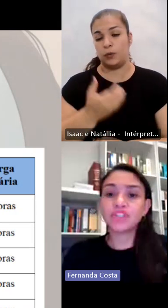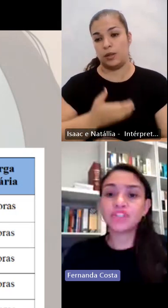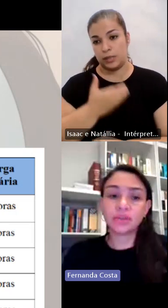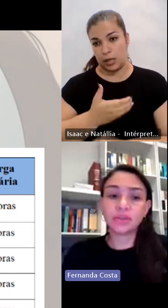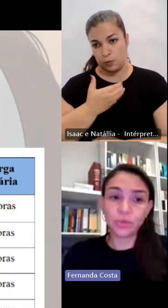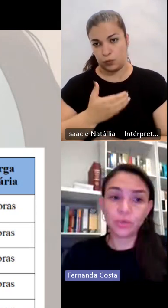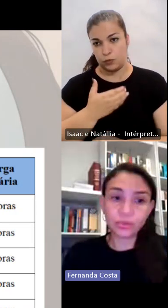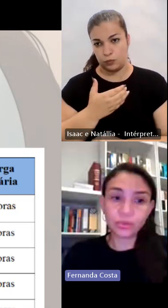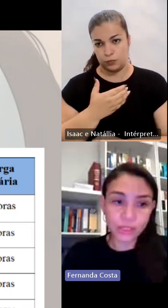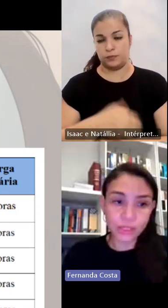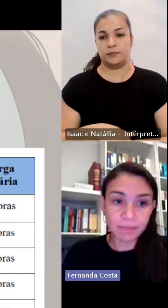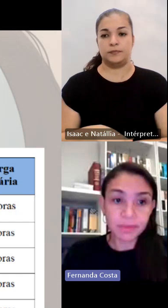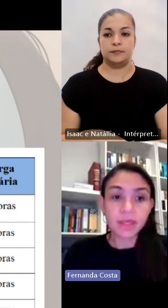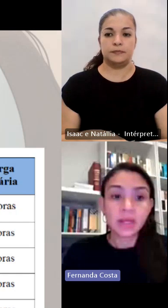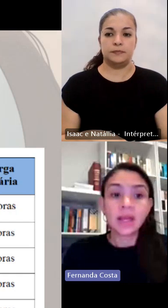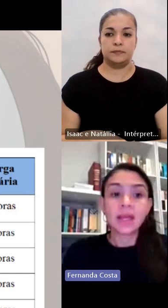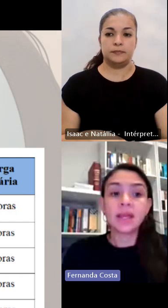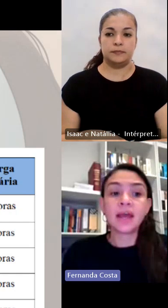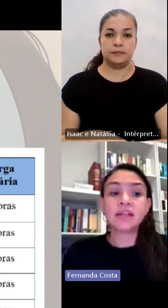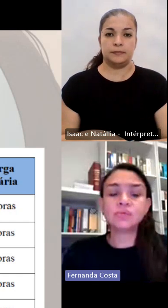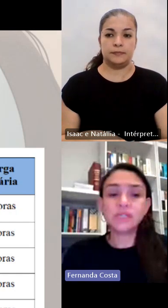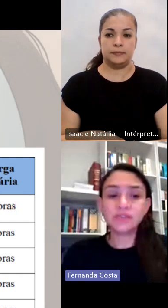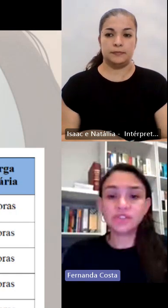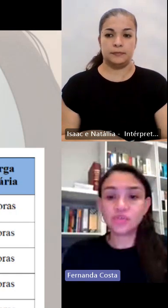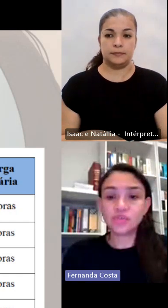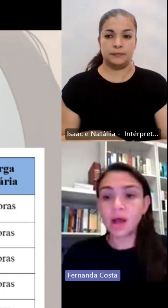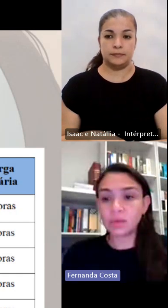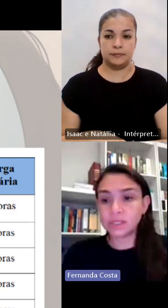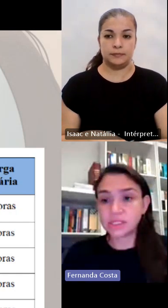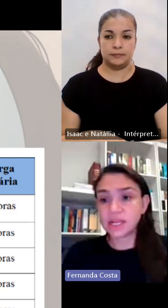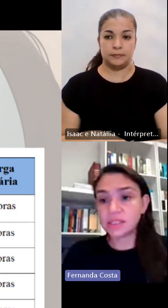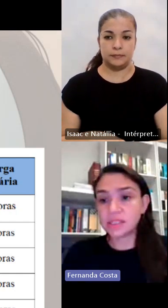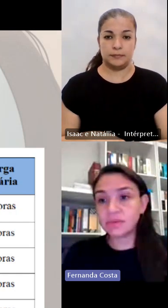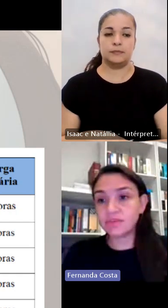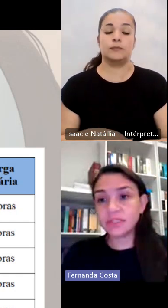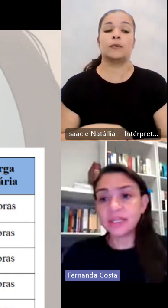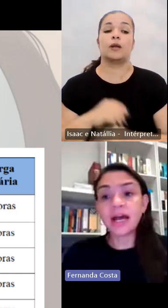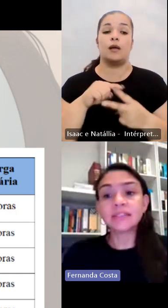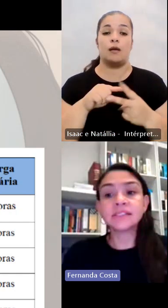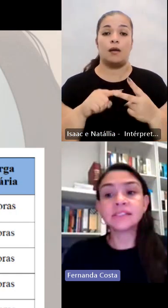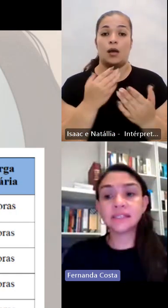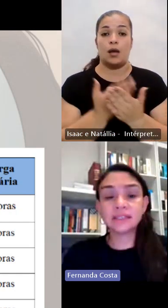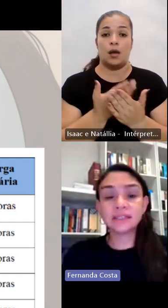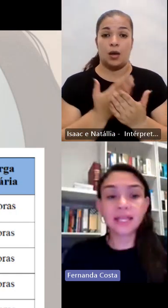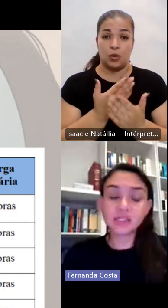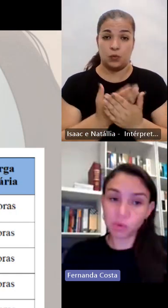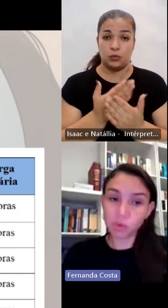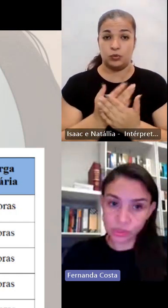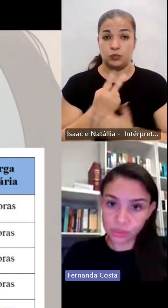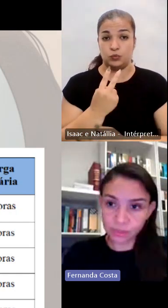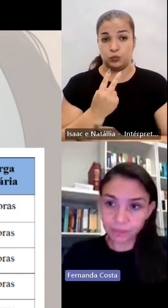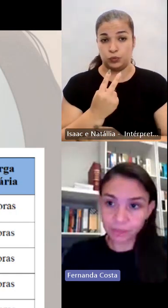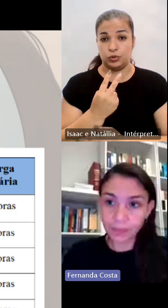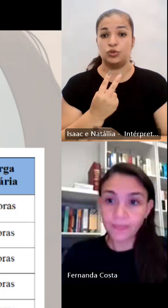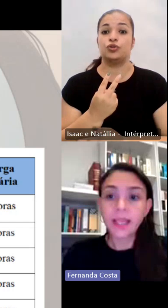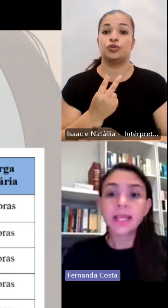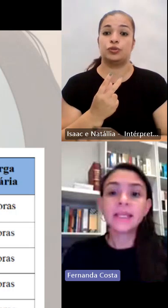aberta até o dia 8/12. As duas videoaulas, elas são avaliadas em 10